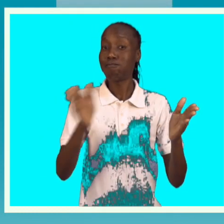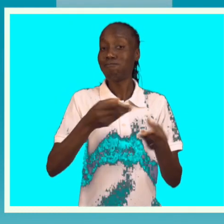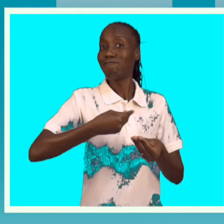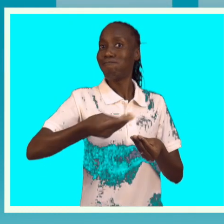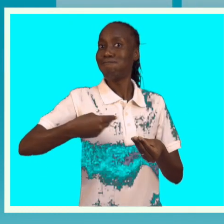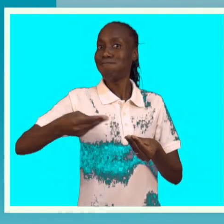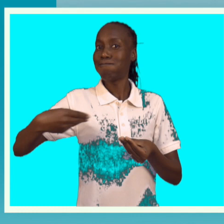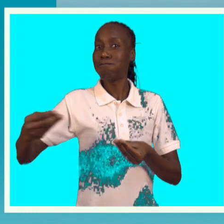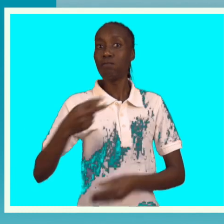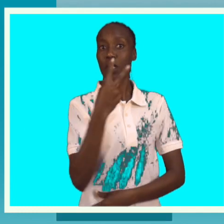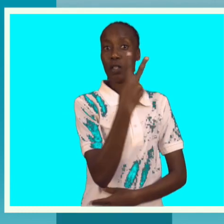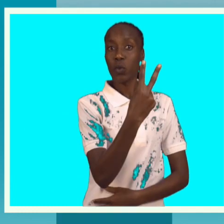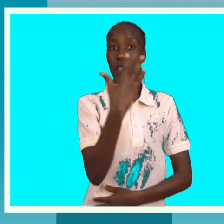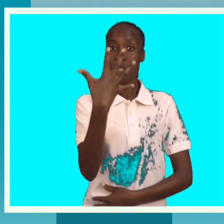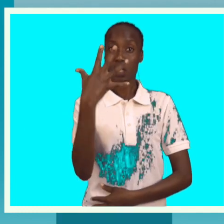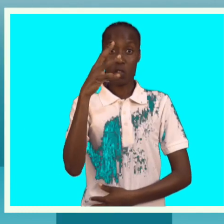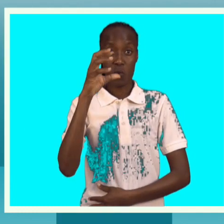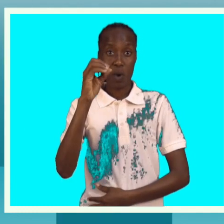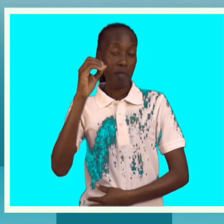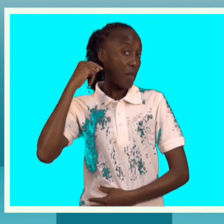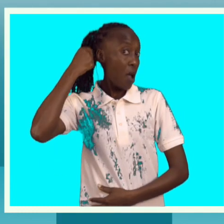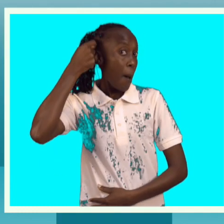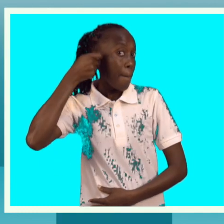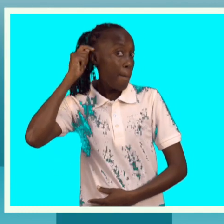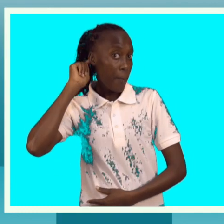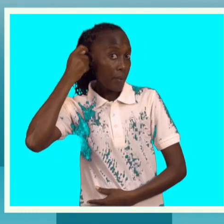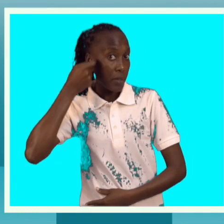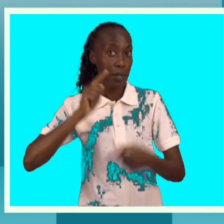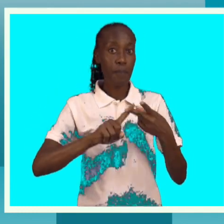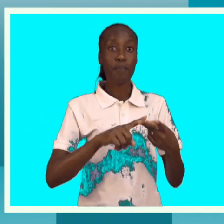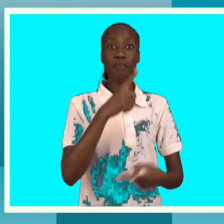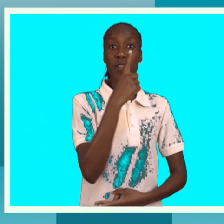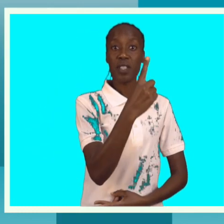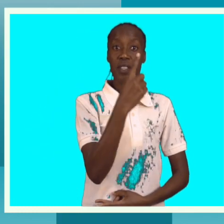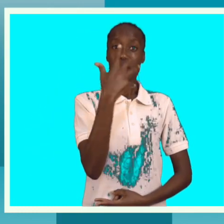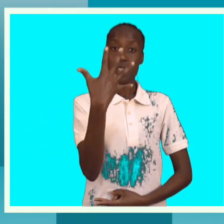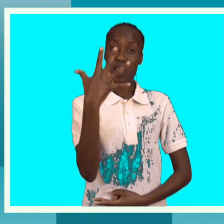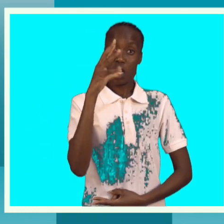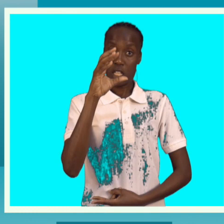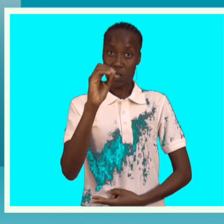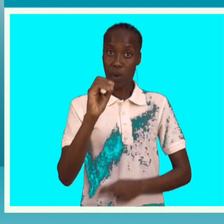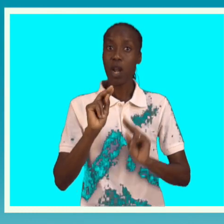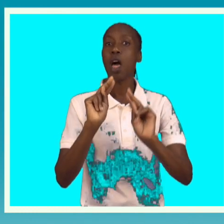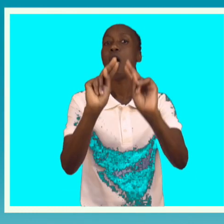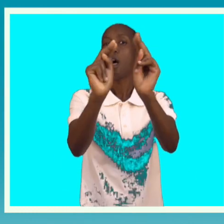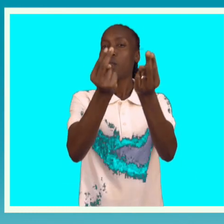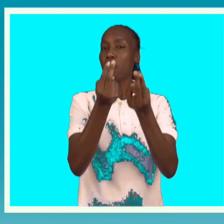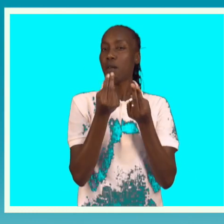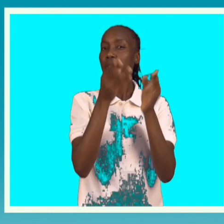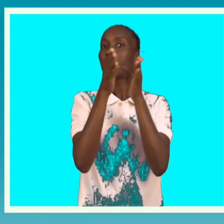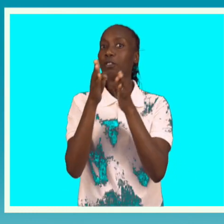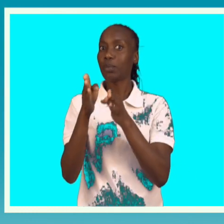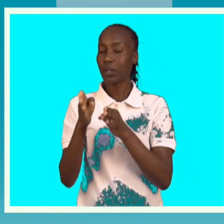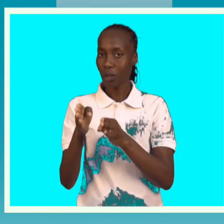vamos distribuir 250 próteses auditivas, sendo 150 para novos